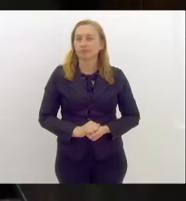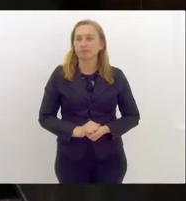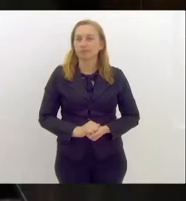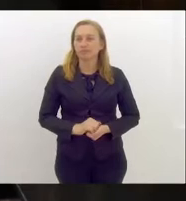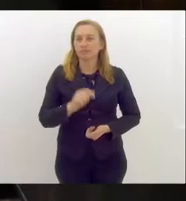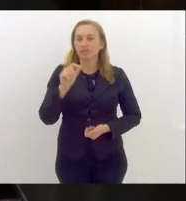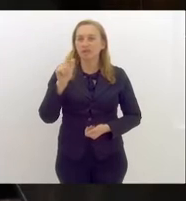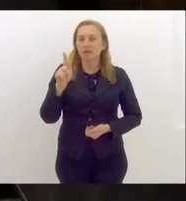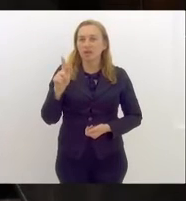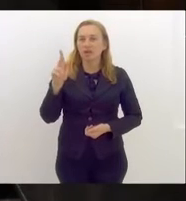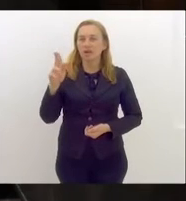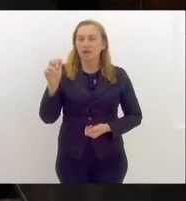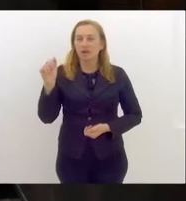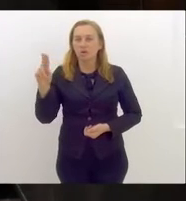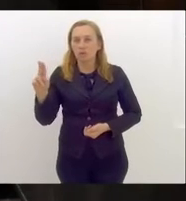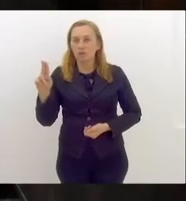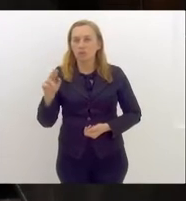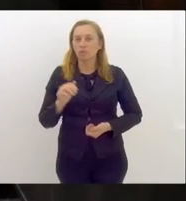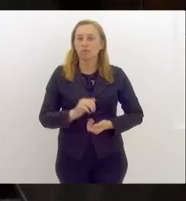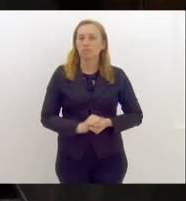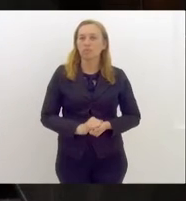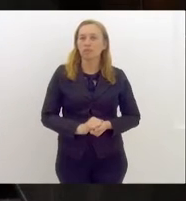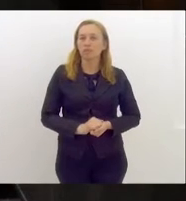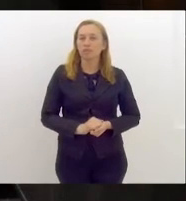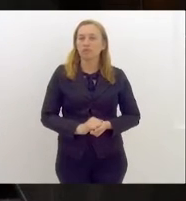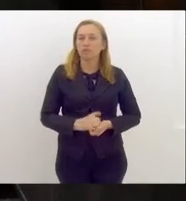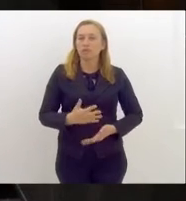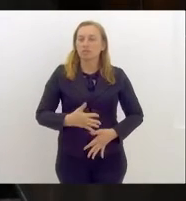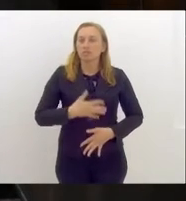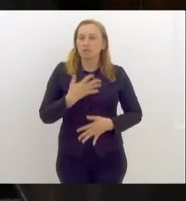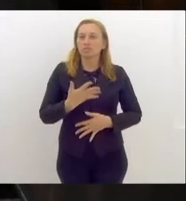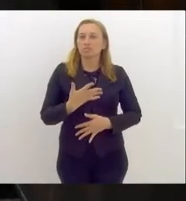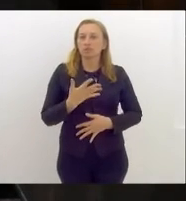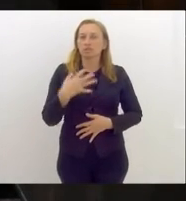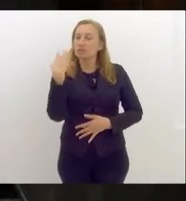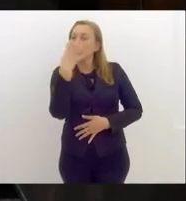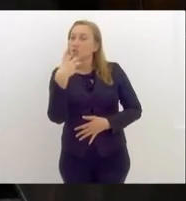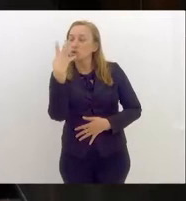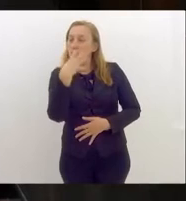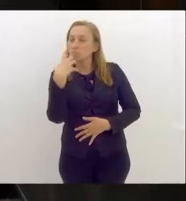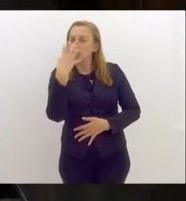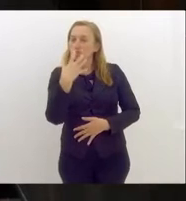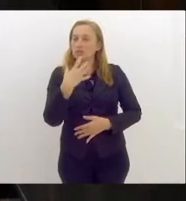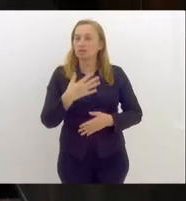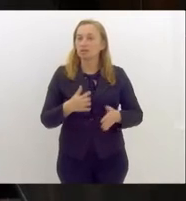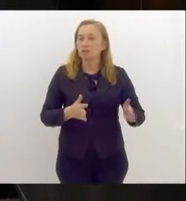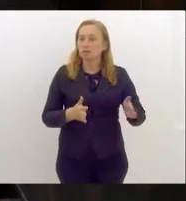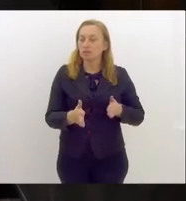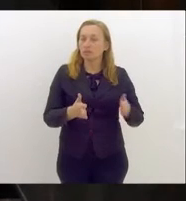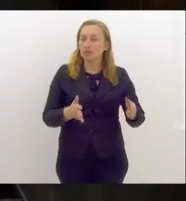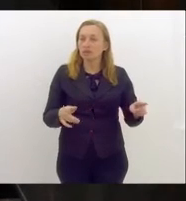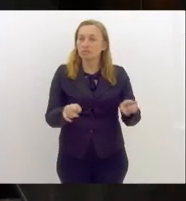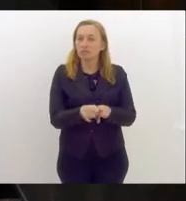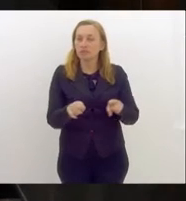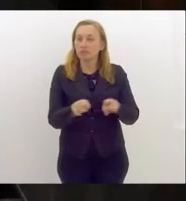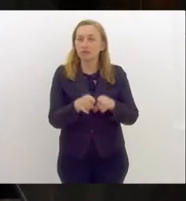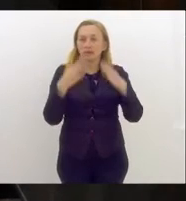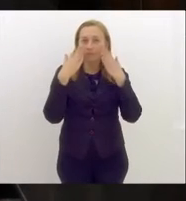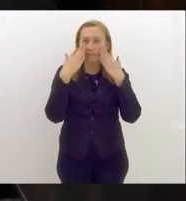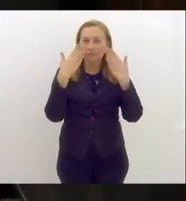Gal Costa nos surpreende na música numa fase que também que nos